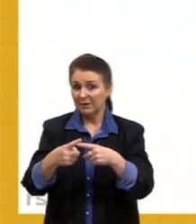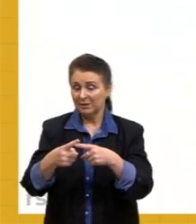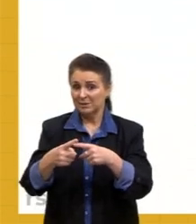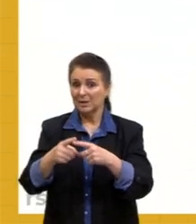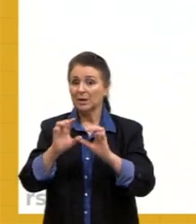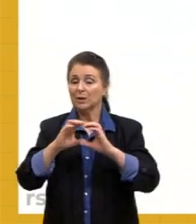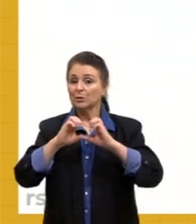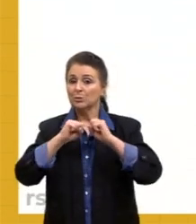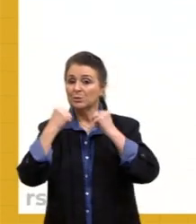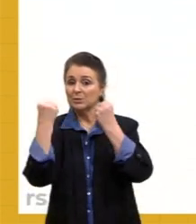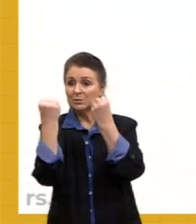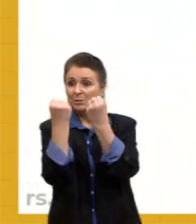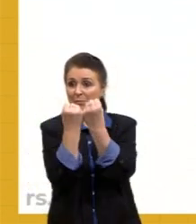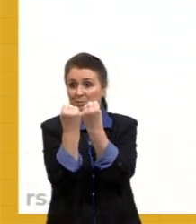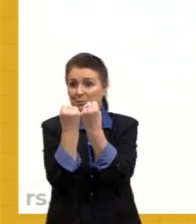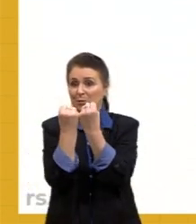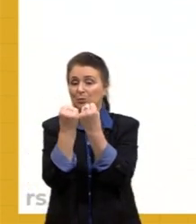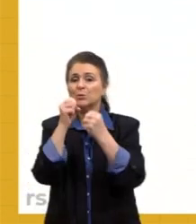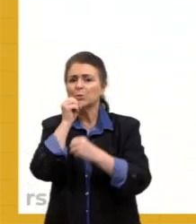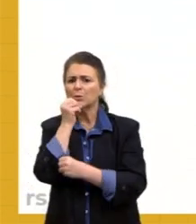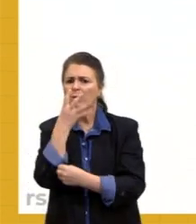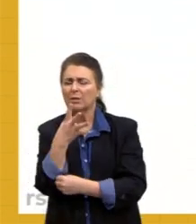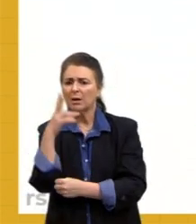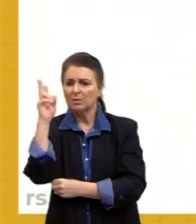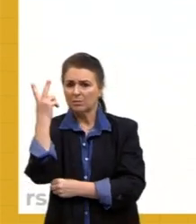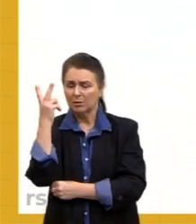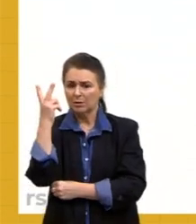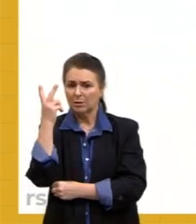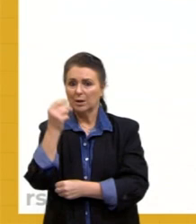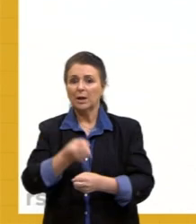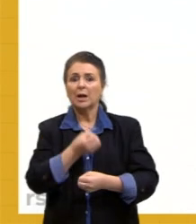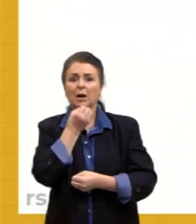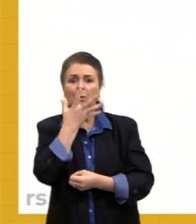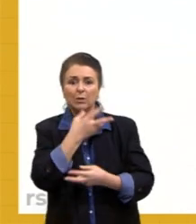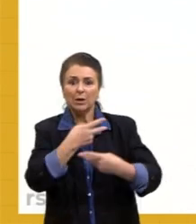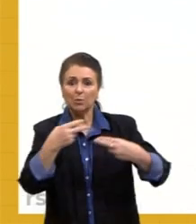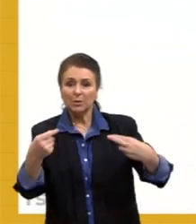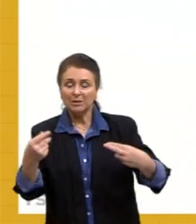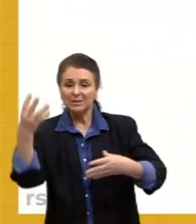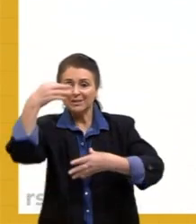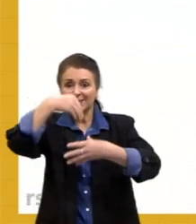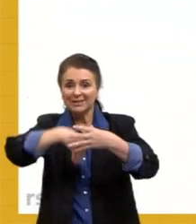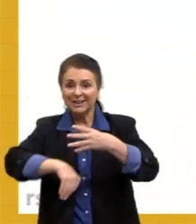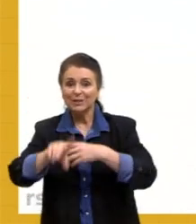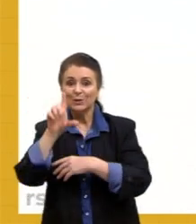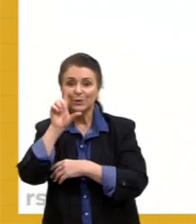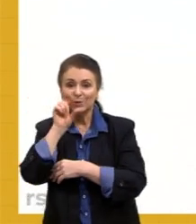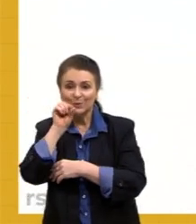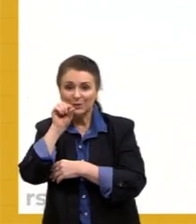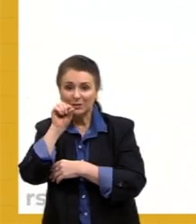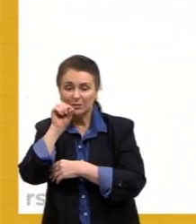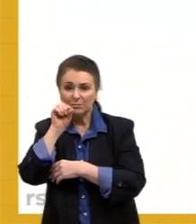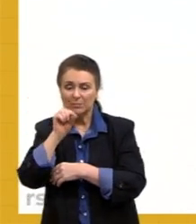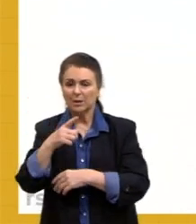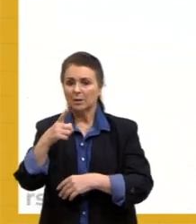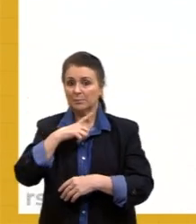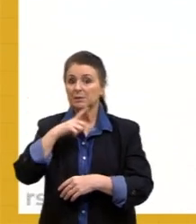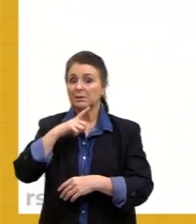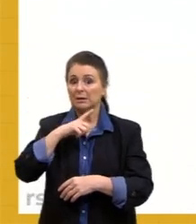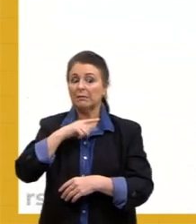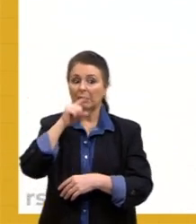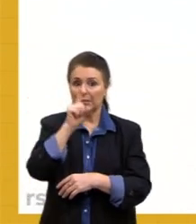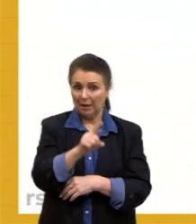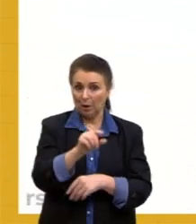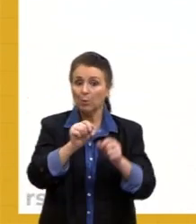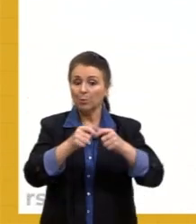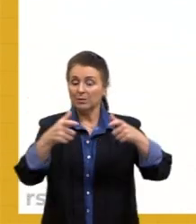promove concurso de microcontos baseado no Twitter os interessados devem ter uma conta no Twitter seguir